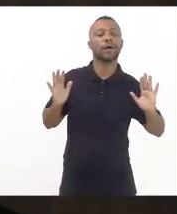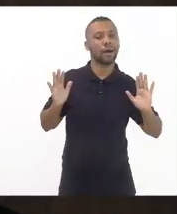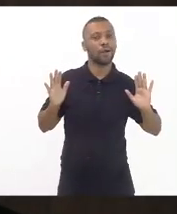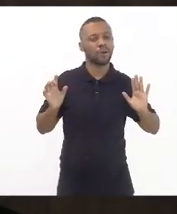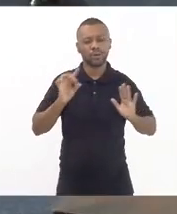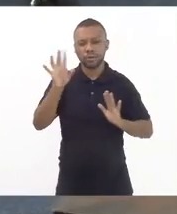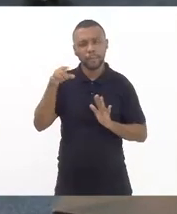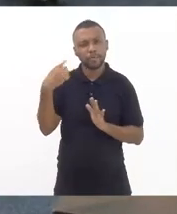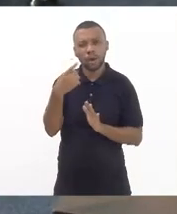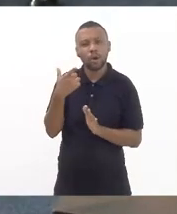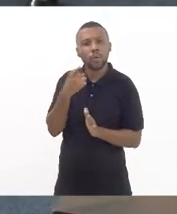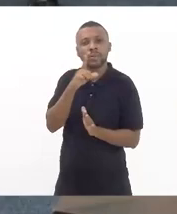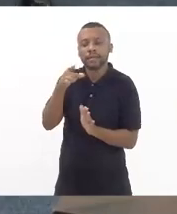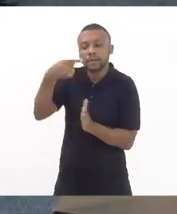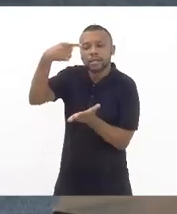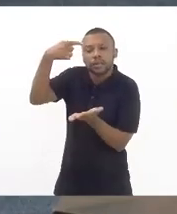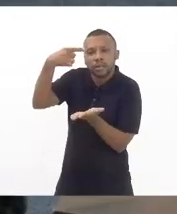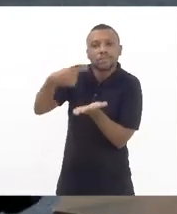decisão aqui.